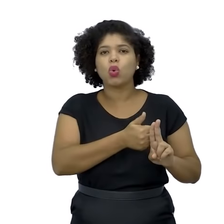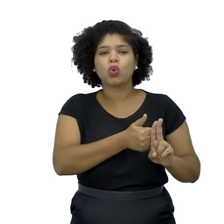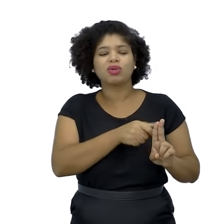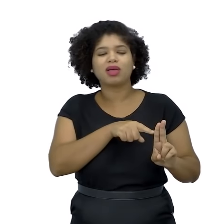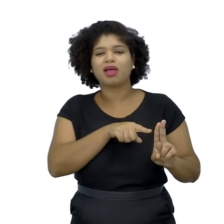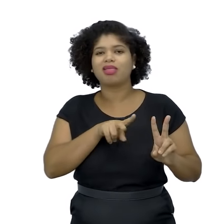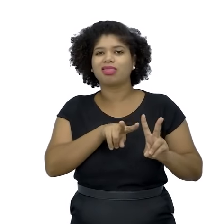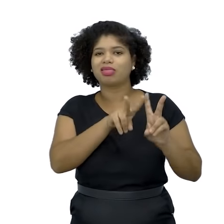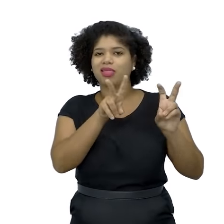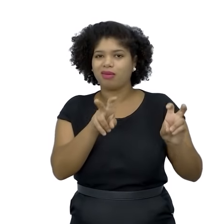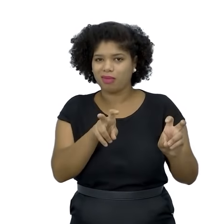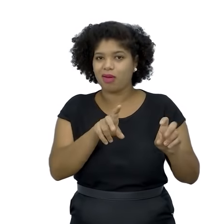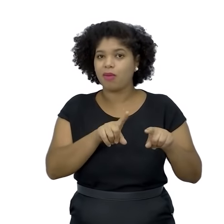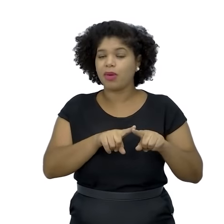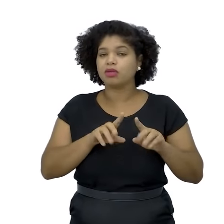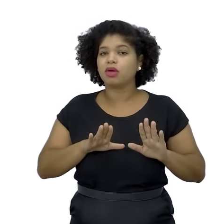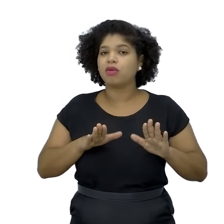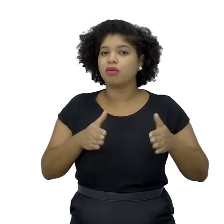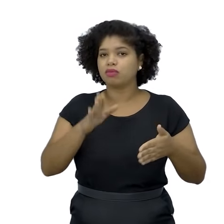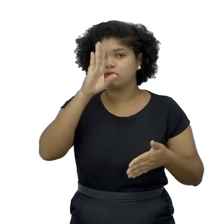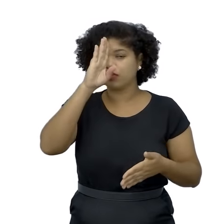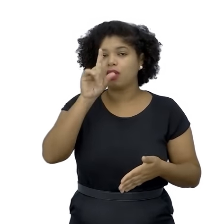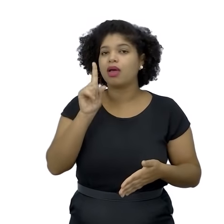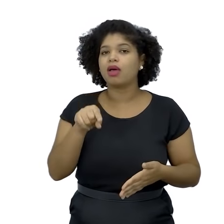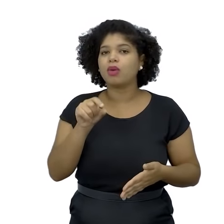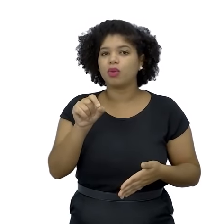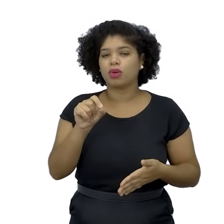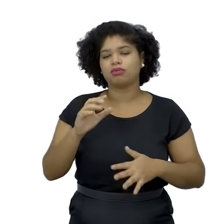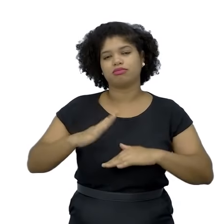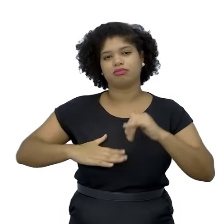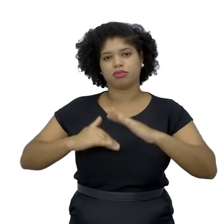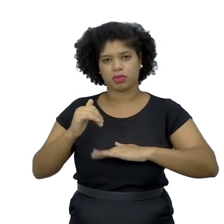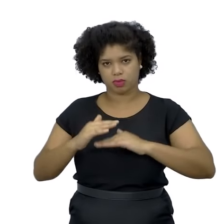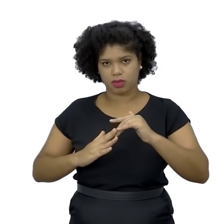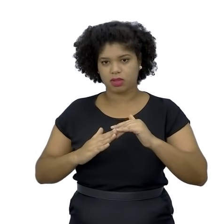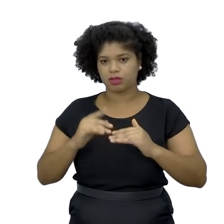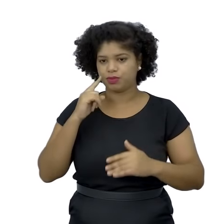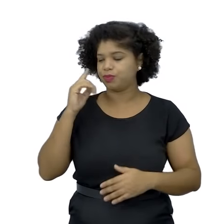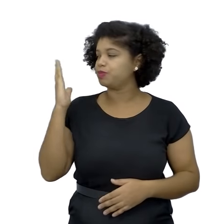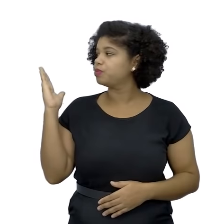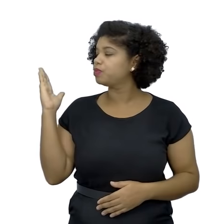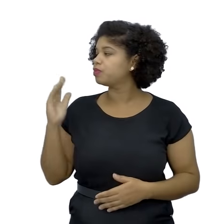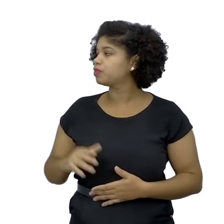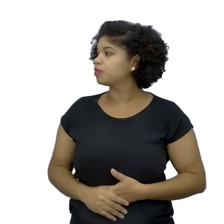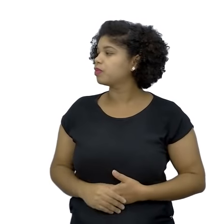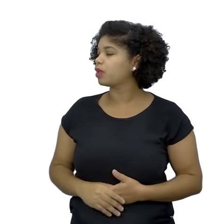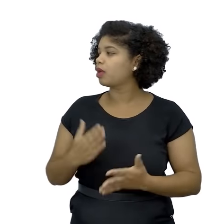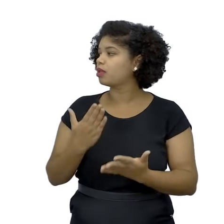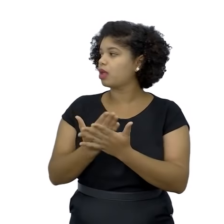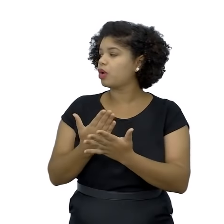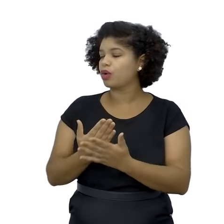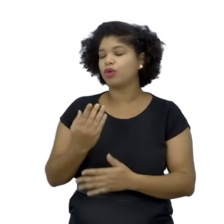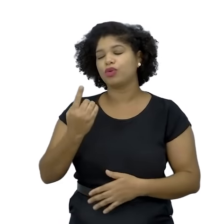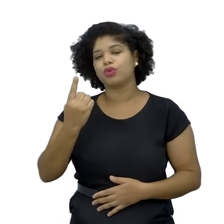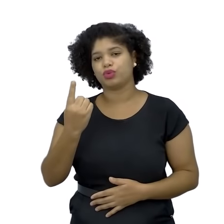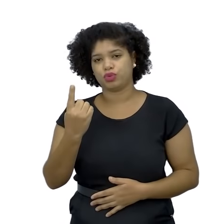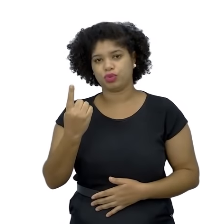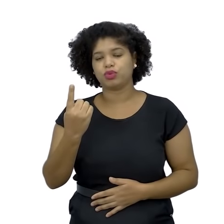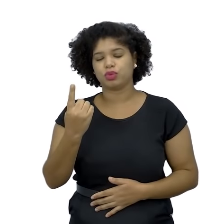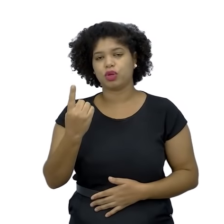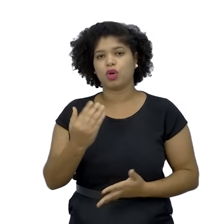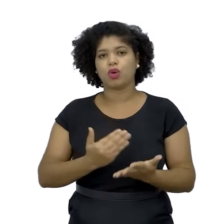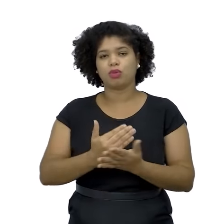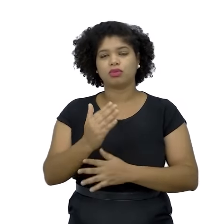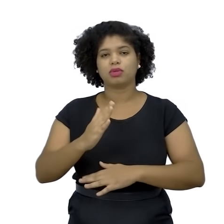foco específico na habilidade. Então, neste caso aqui, na aula 1, a gente começa com